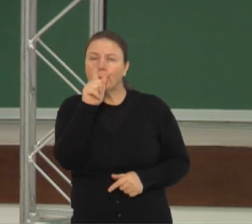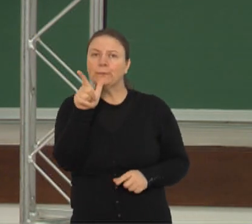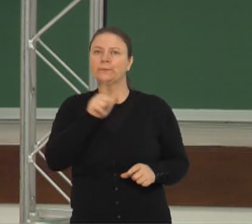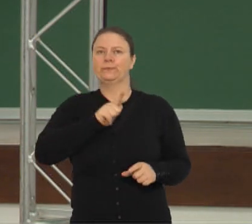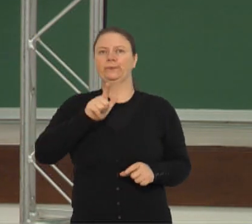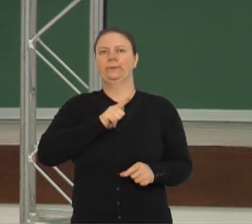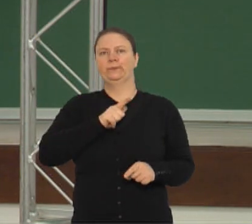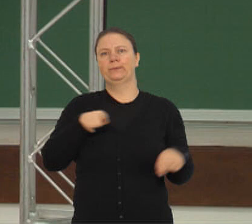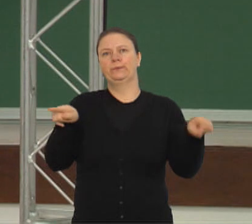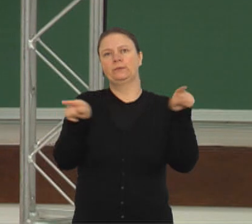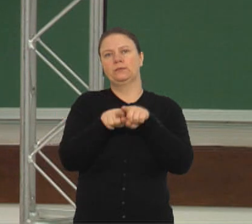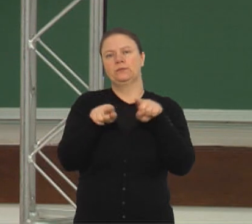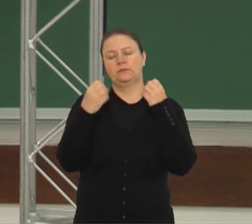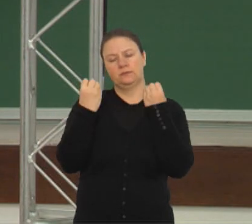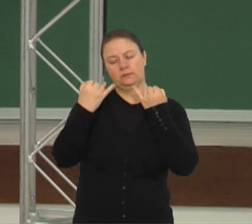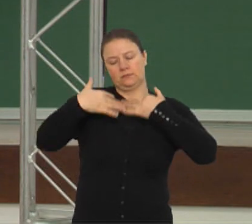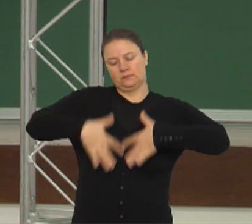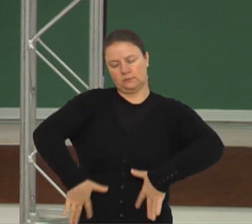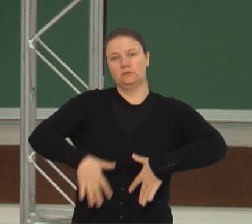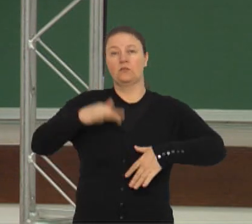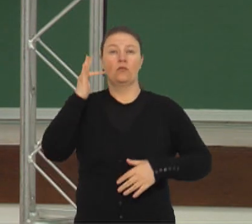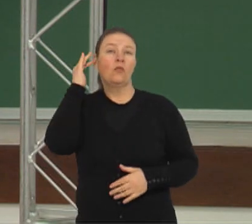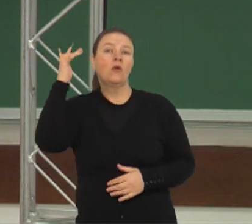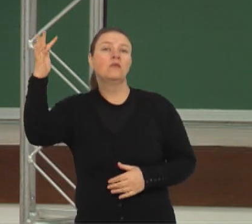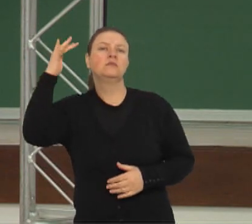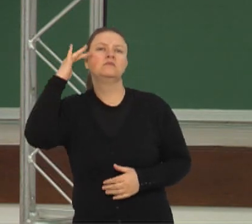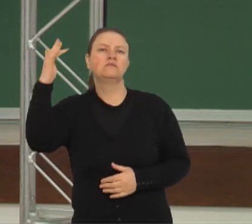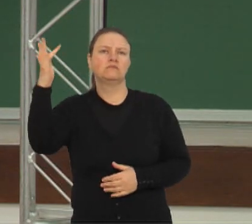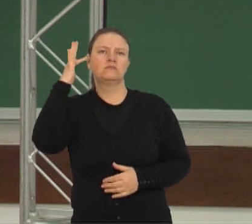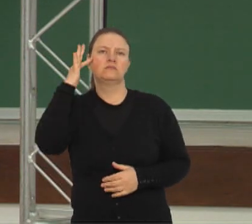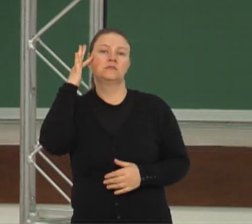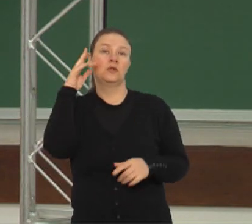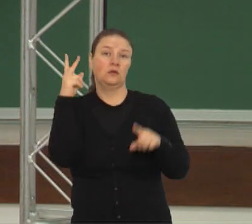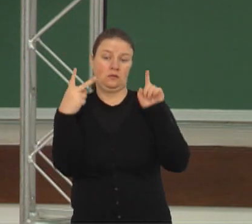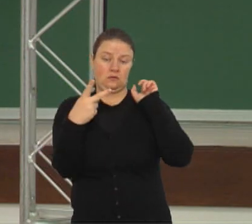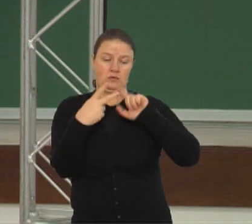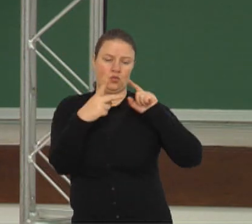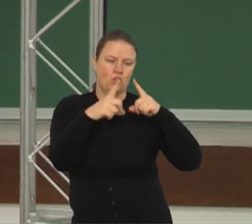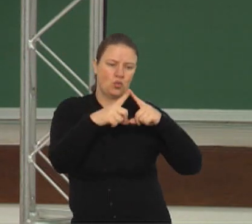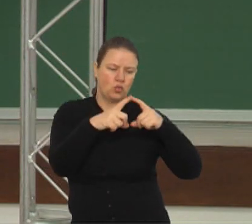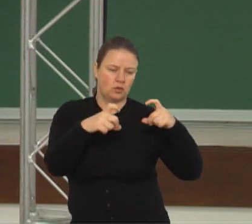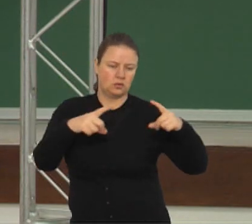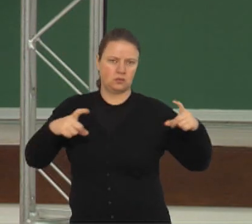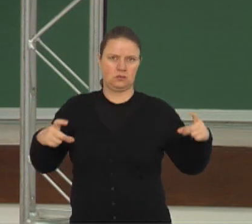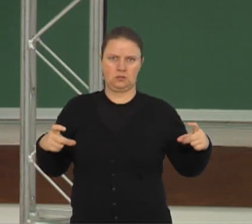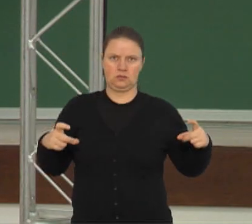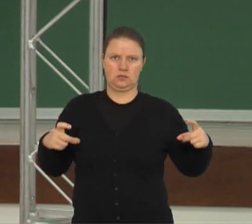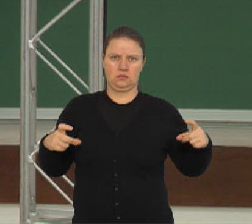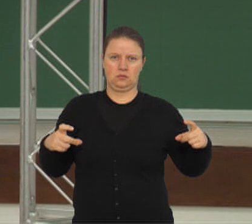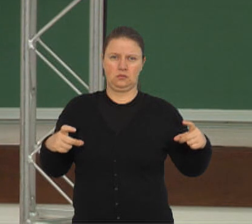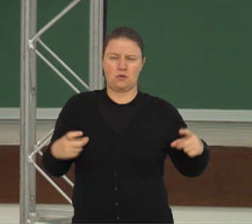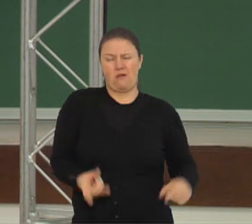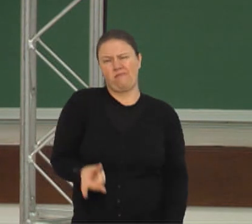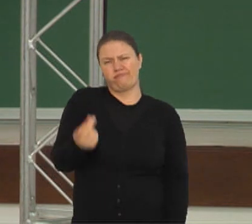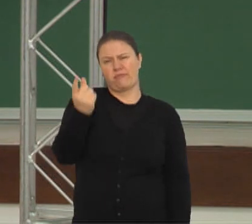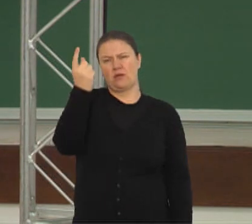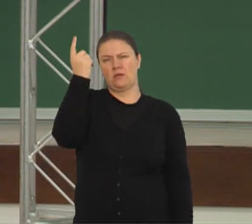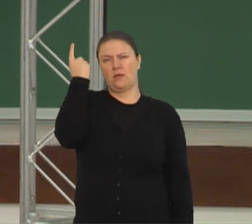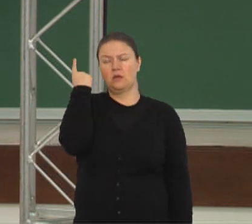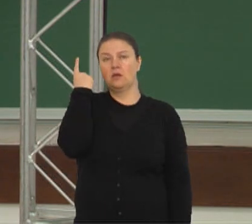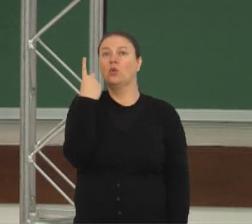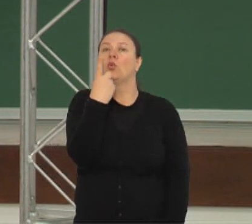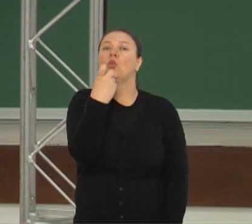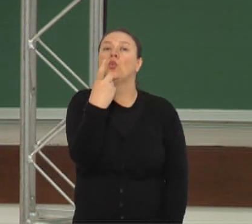também temos essas explicações filosóficas e científicas, enquanto que antes era só esse tipo de